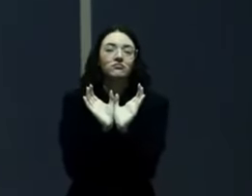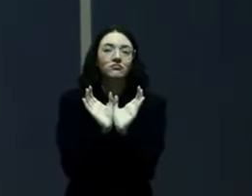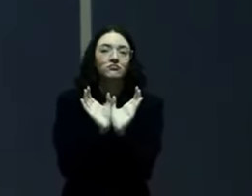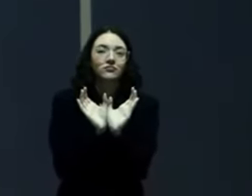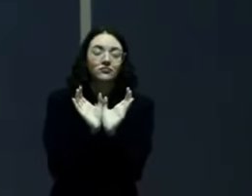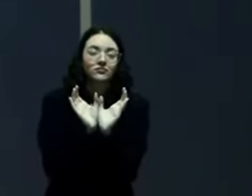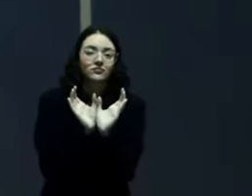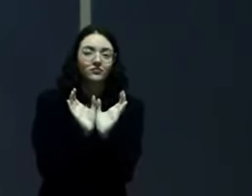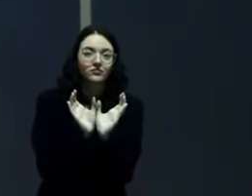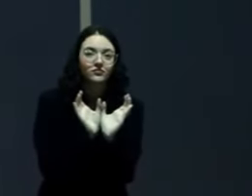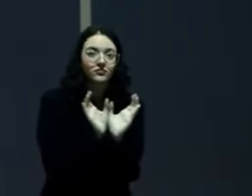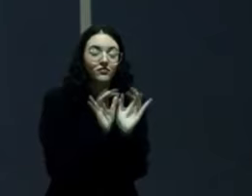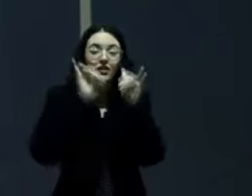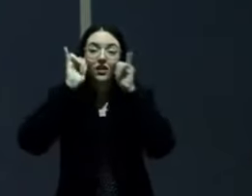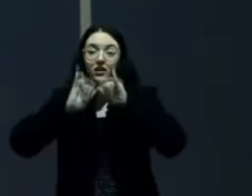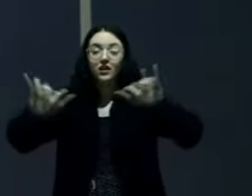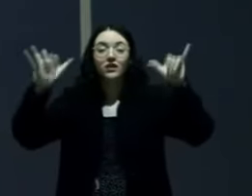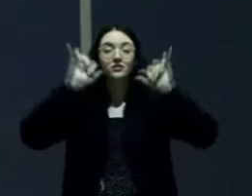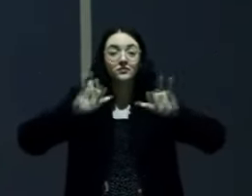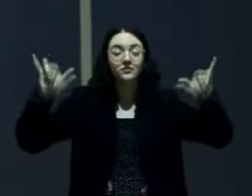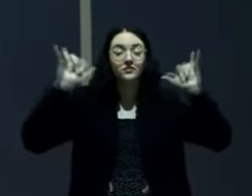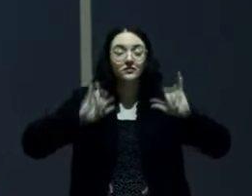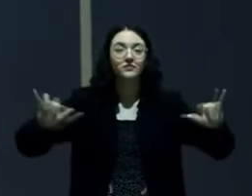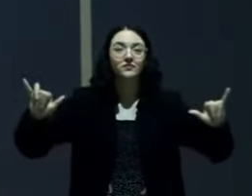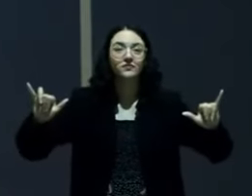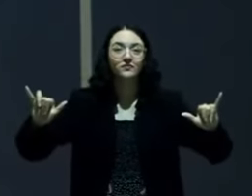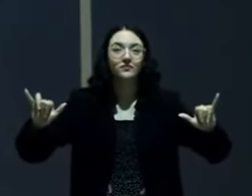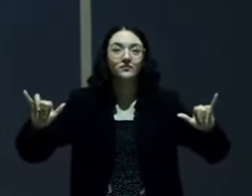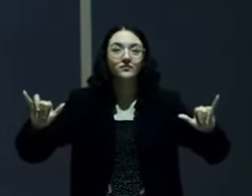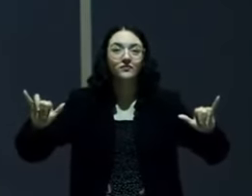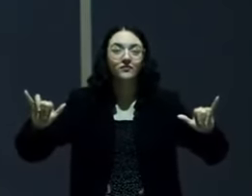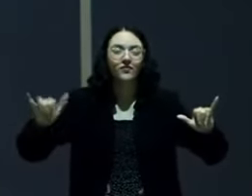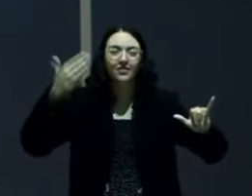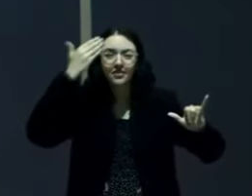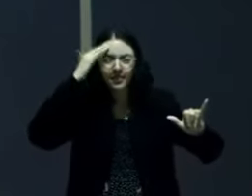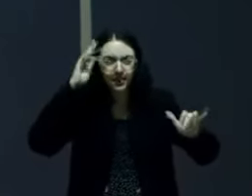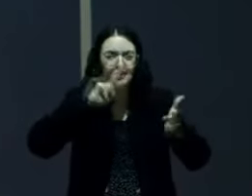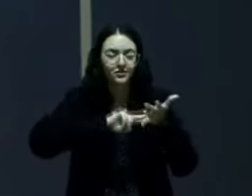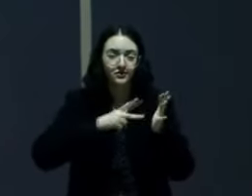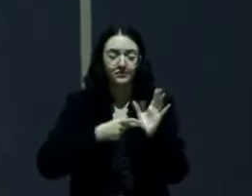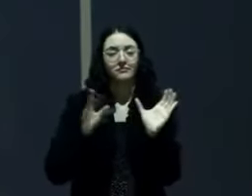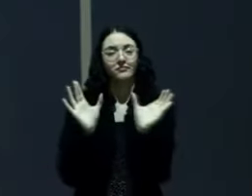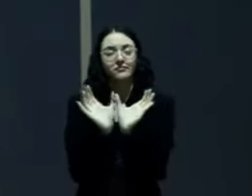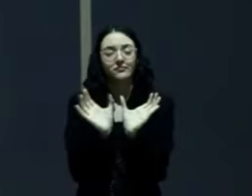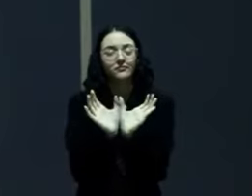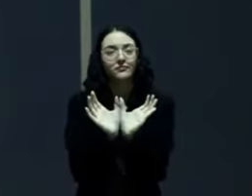da ceia do Senhor, nós anunciamos. Entenda o significado da ceia.